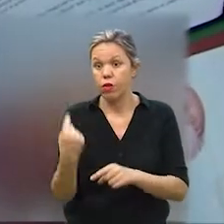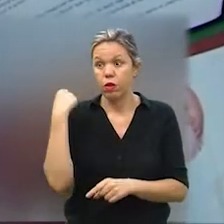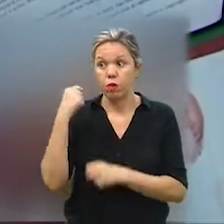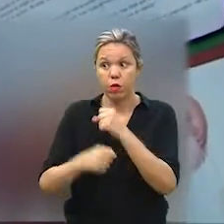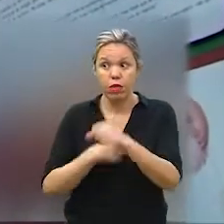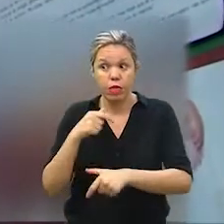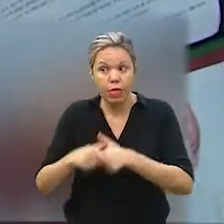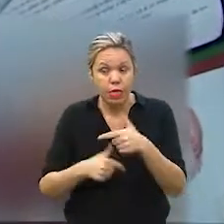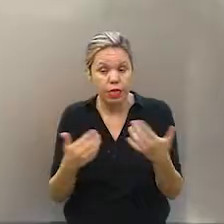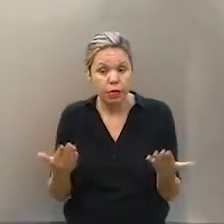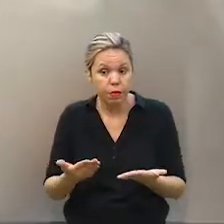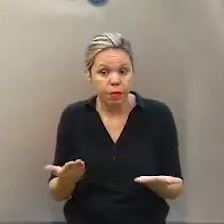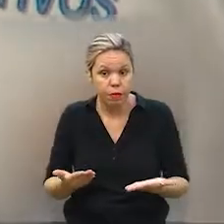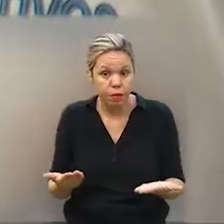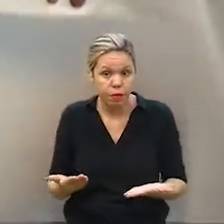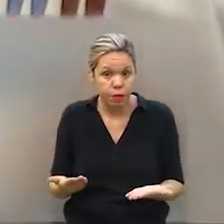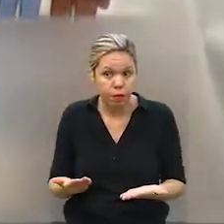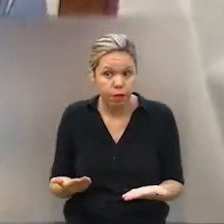vamos trabalhar agora